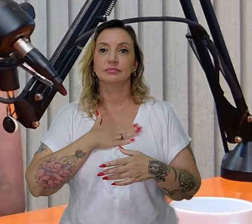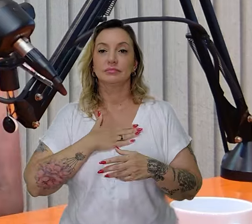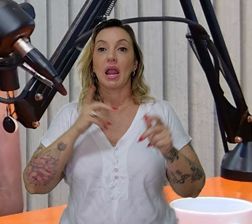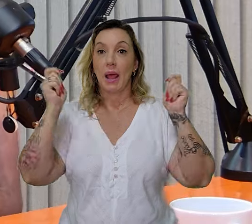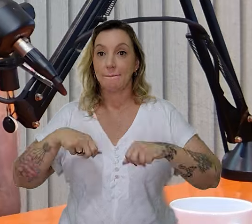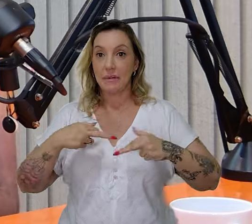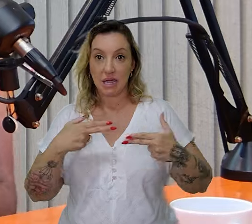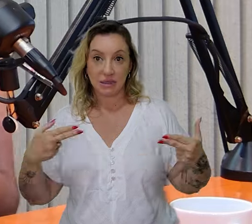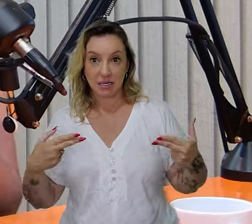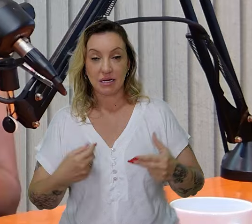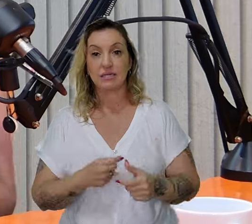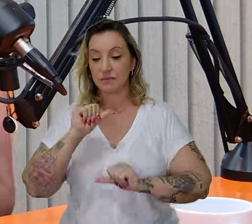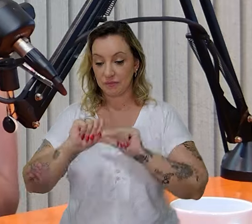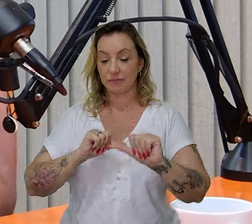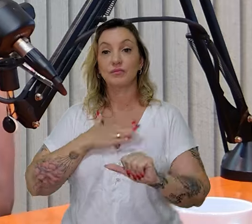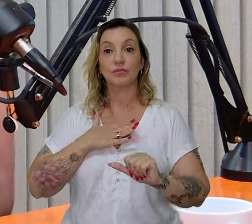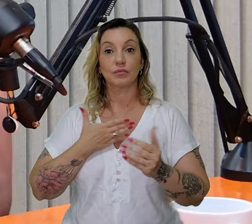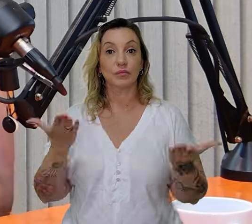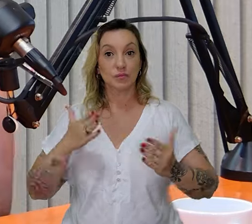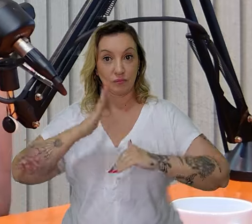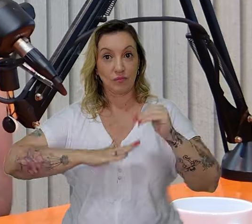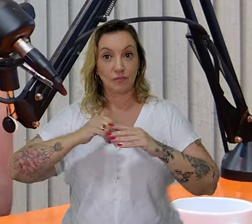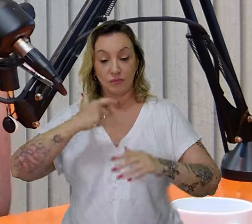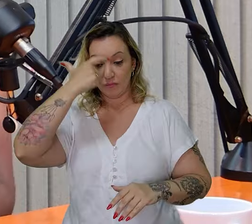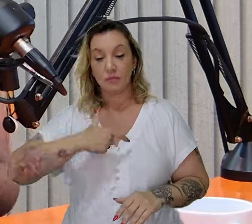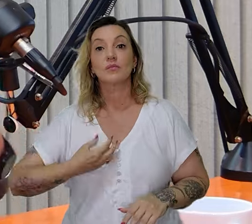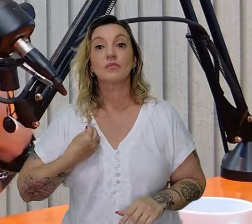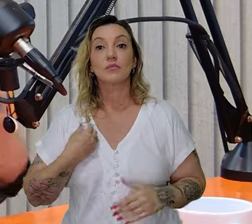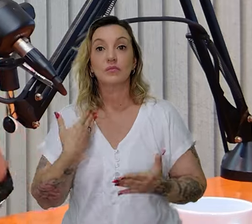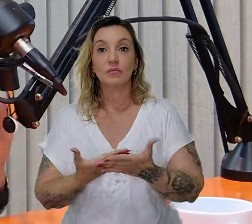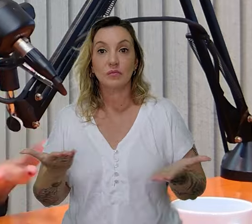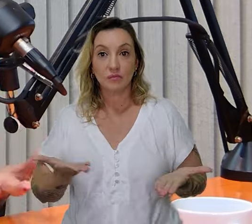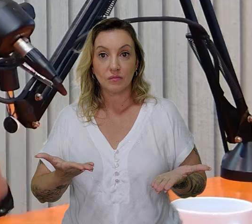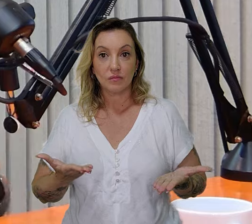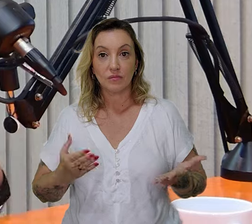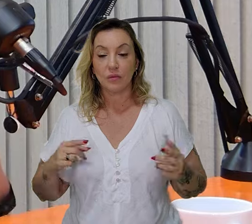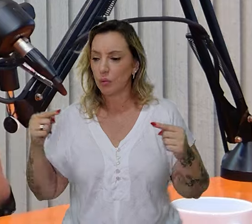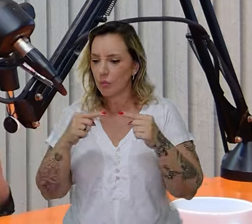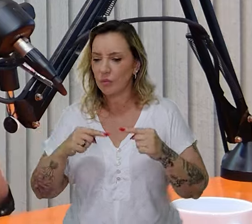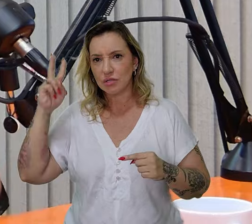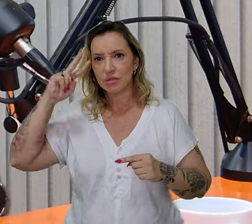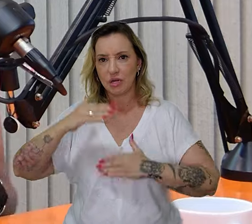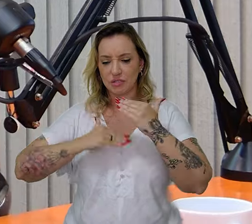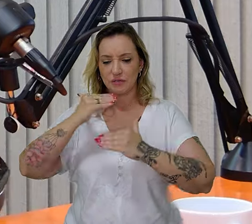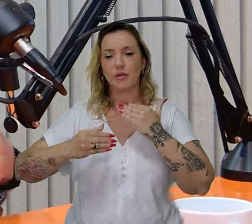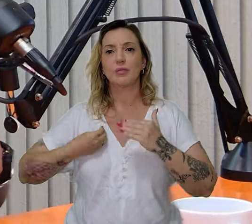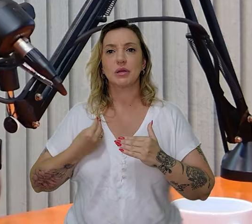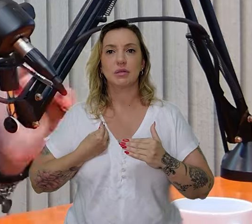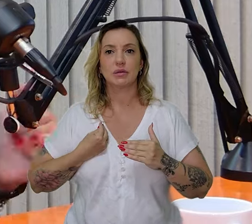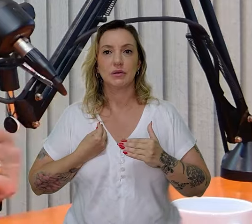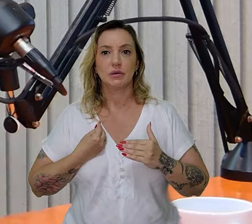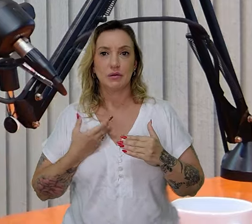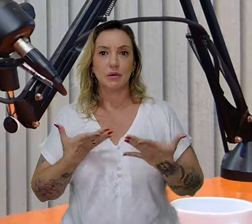minhas habilidades que me tornaram hoje a profissional que eu sou tem tudo a ver com a minha história com o meu desenvolvimento né eu não não